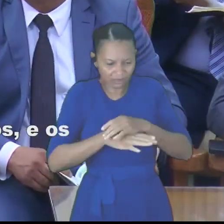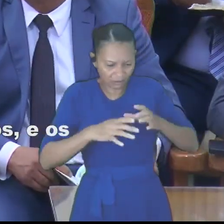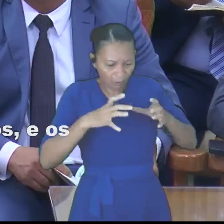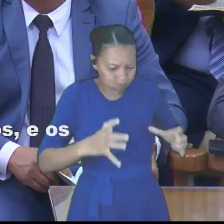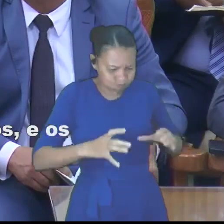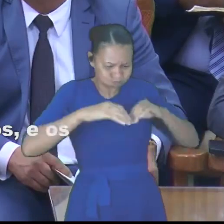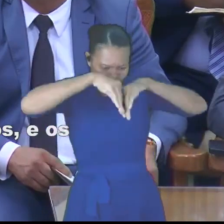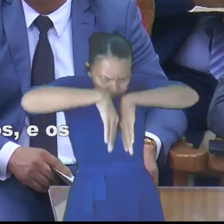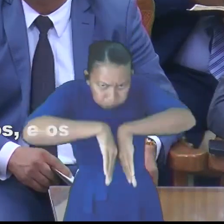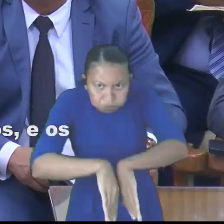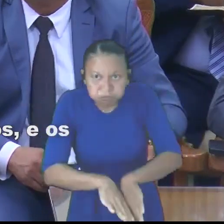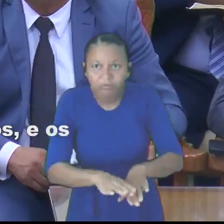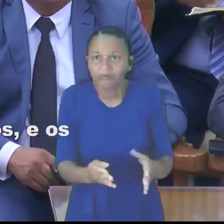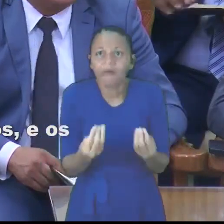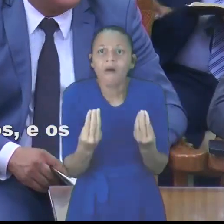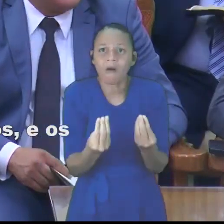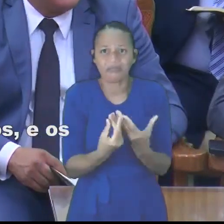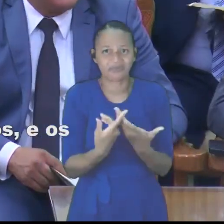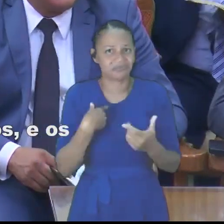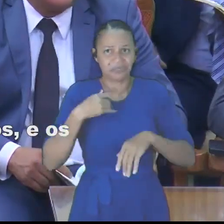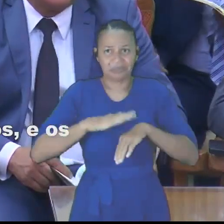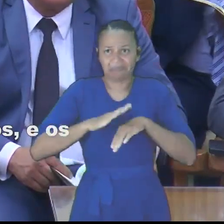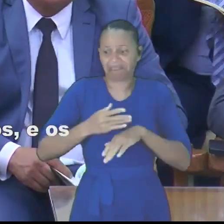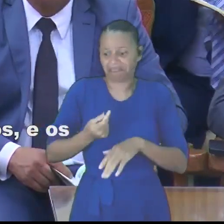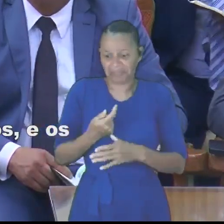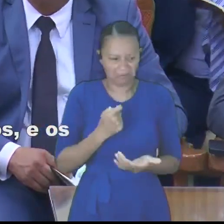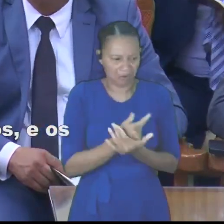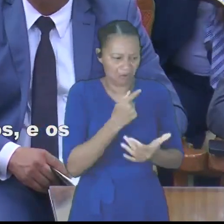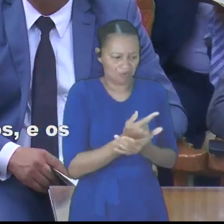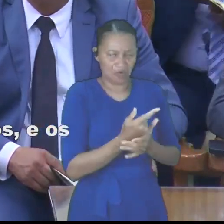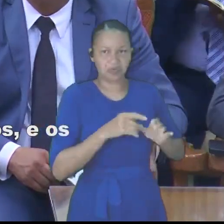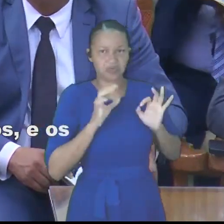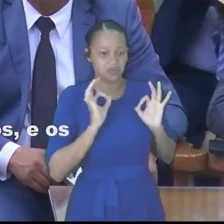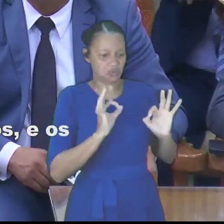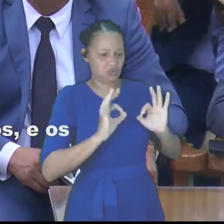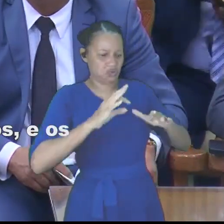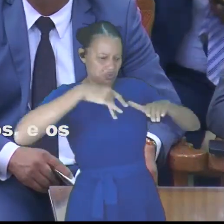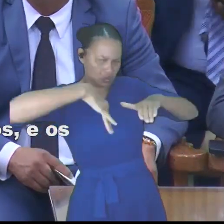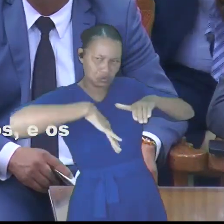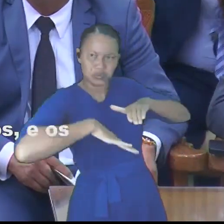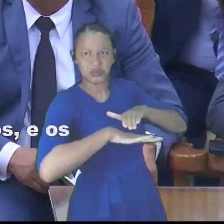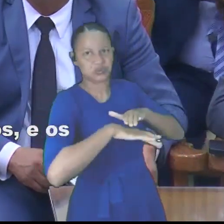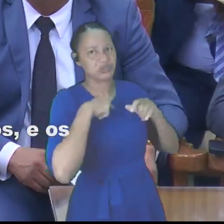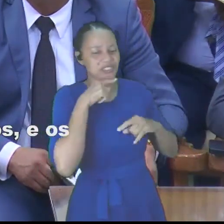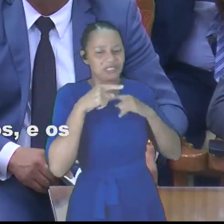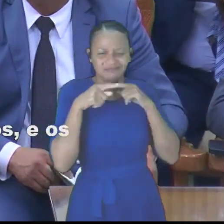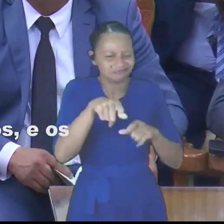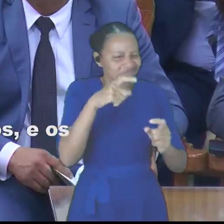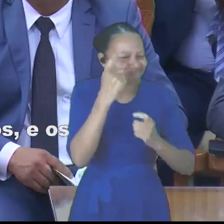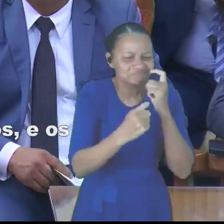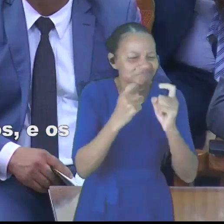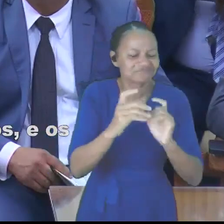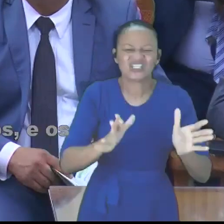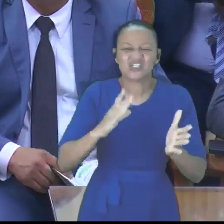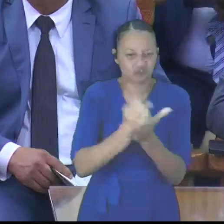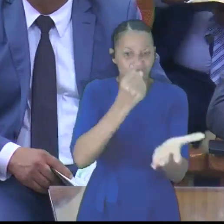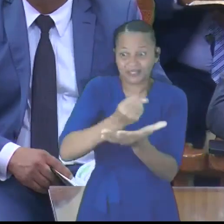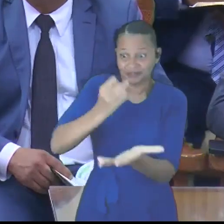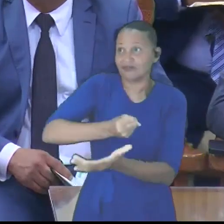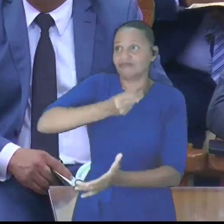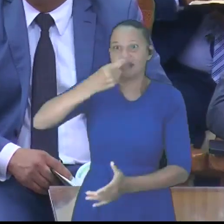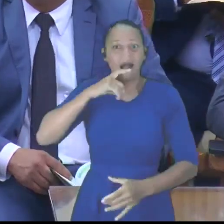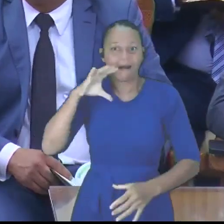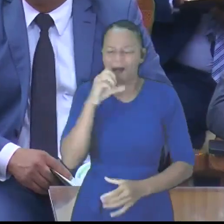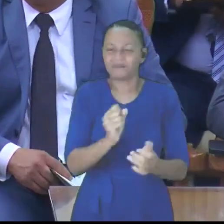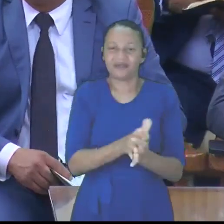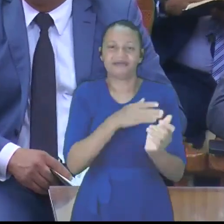Glória a Deus, porque eu não tenho dinheiro para fazer isso. Louvado seja Deus. Mas eu não vou estar aqui, você também não precisa se preocupar, que você não vai estar aqui. Jesus já arrebatou a igreja nesse